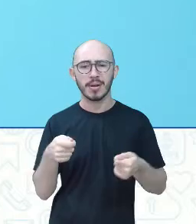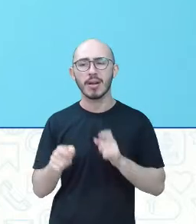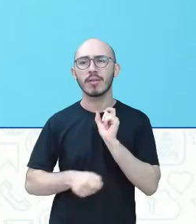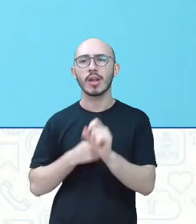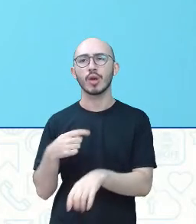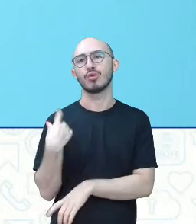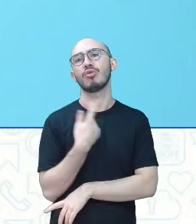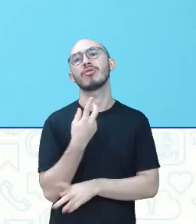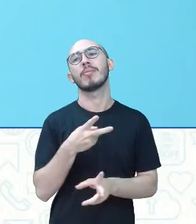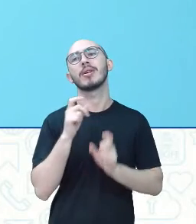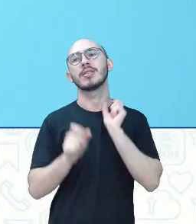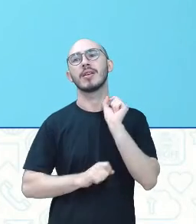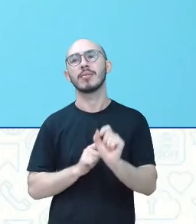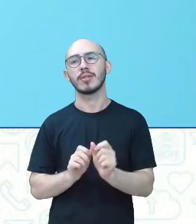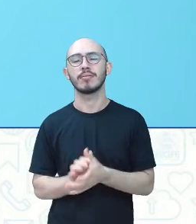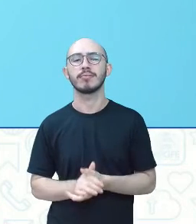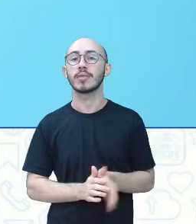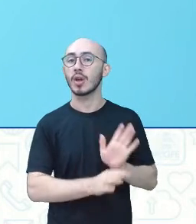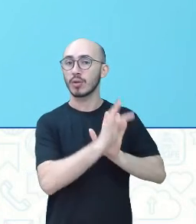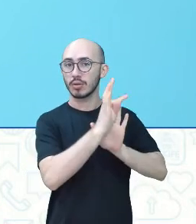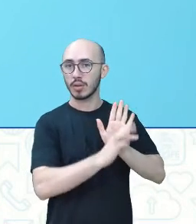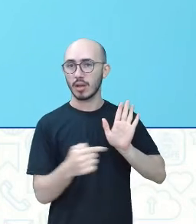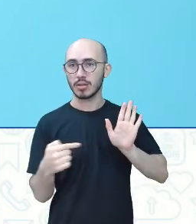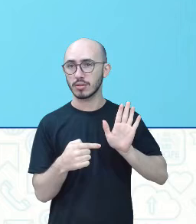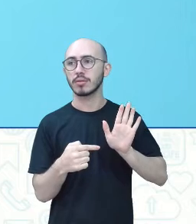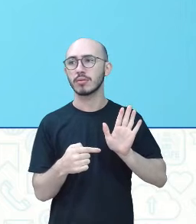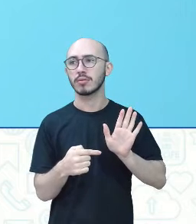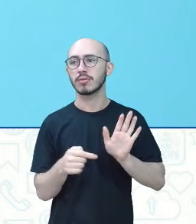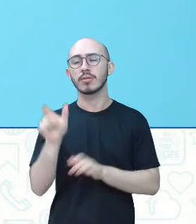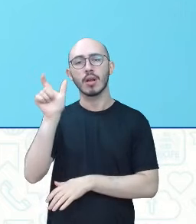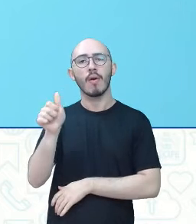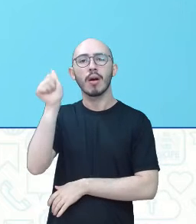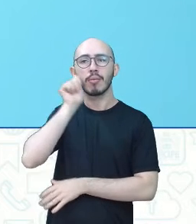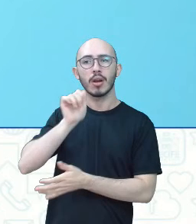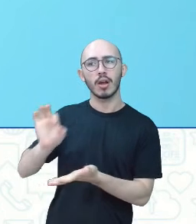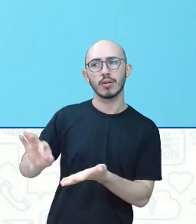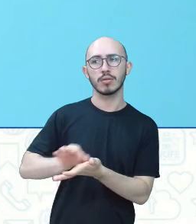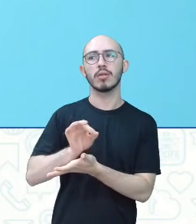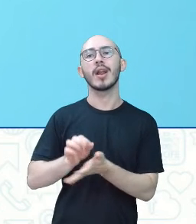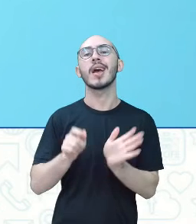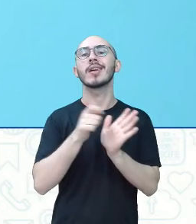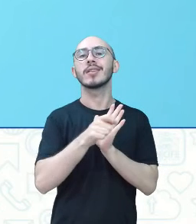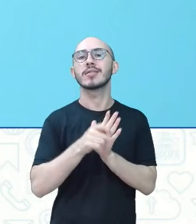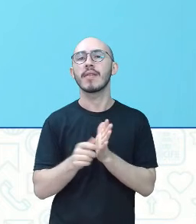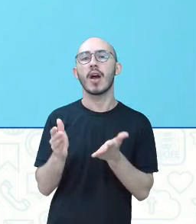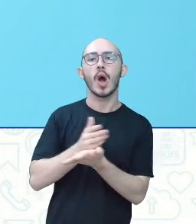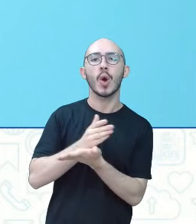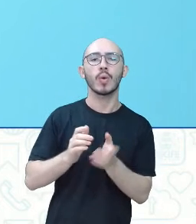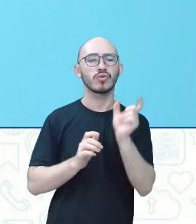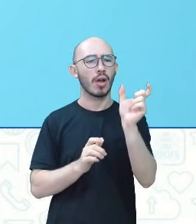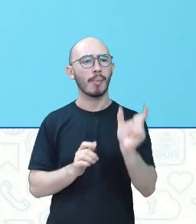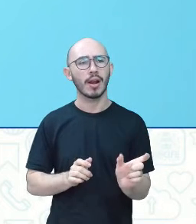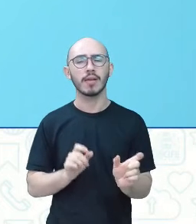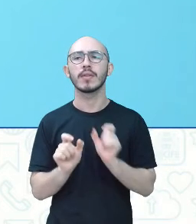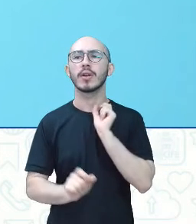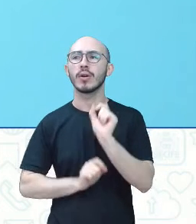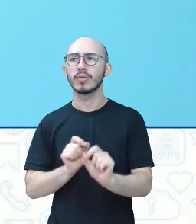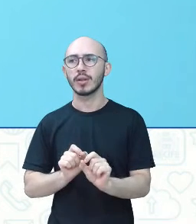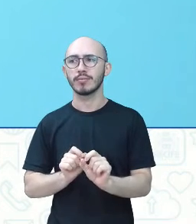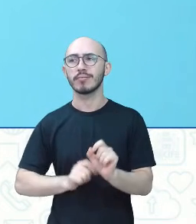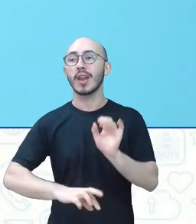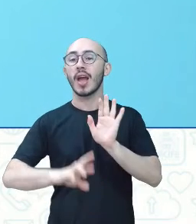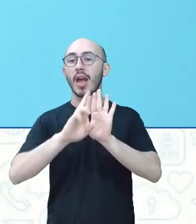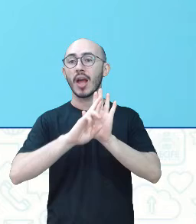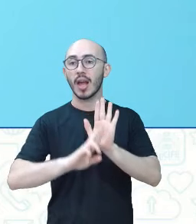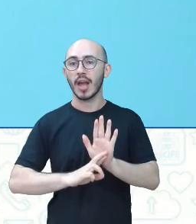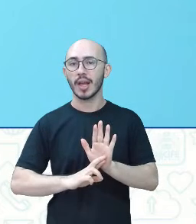notar no trecho que Carolina Maria de Jesus, ela grafa, ou seja, ela escreve algumas palavras com que a norma padrão considera